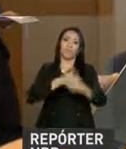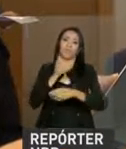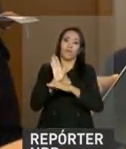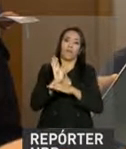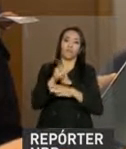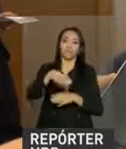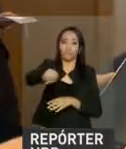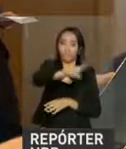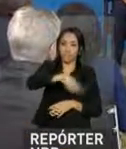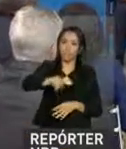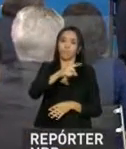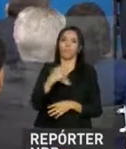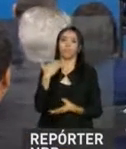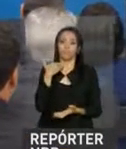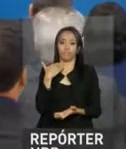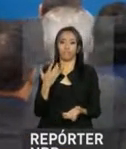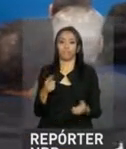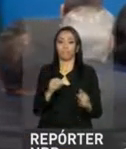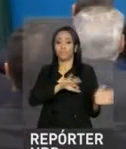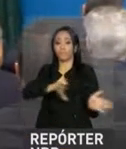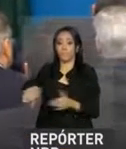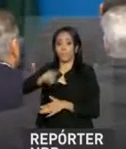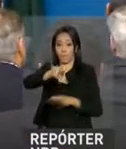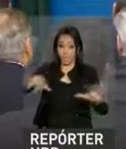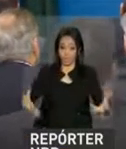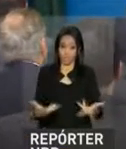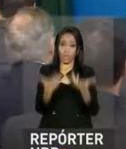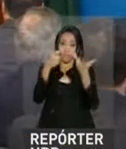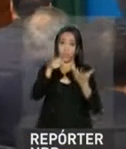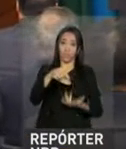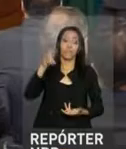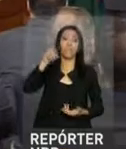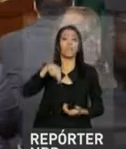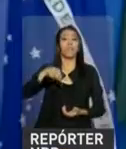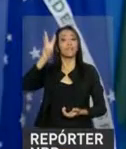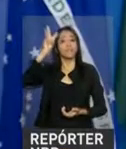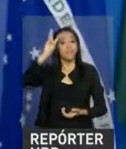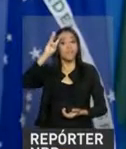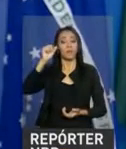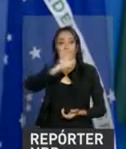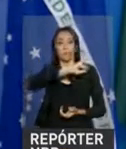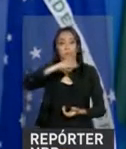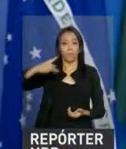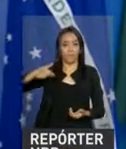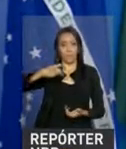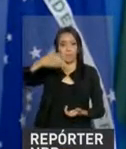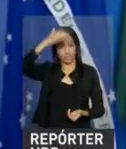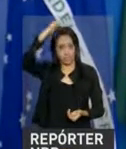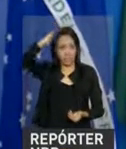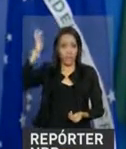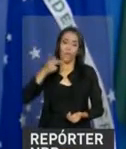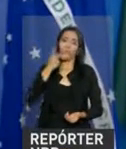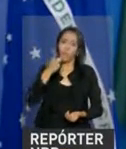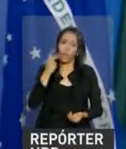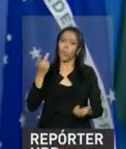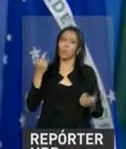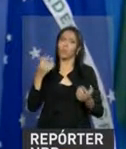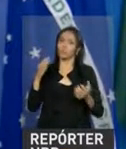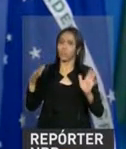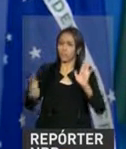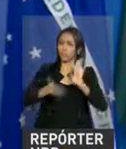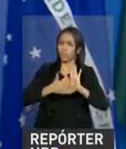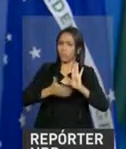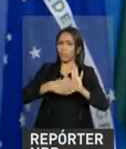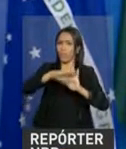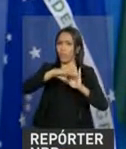juntos seus agentes financeiros durante uma cerimônia em brasília nesta terça feira o presidente michel temer comentou o plano de ação do pnds